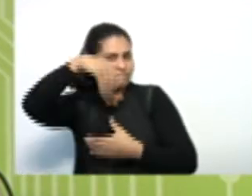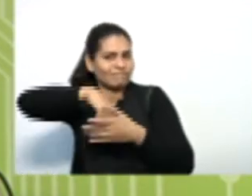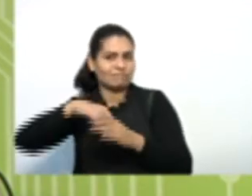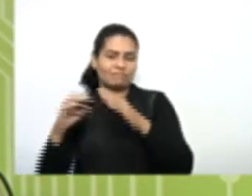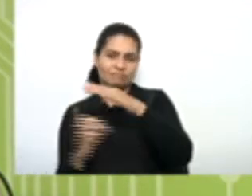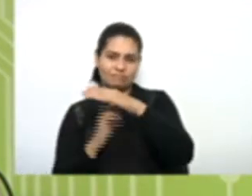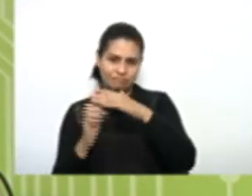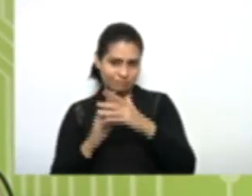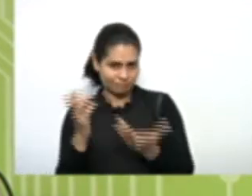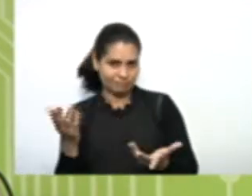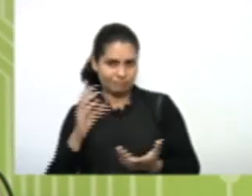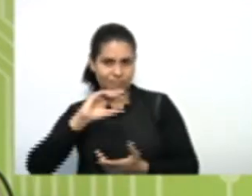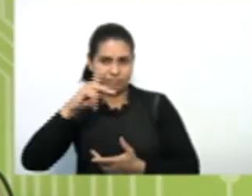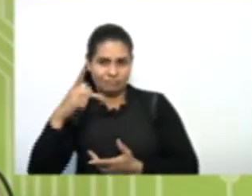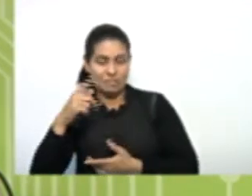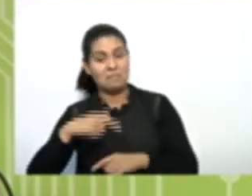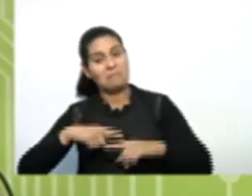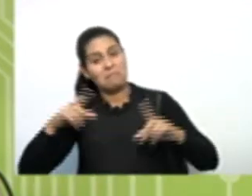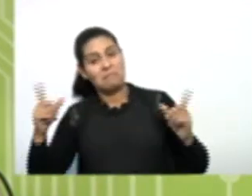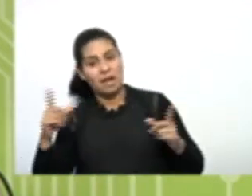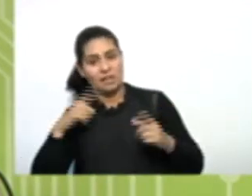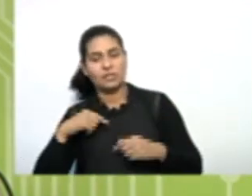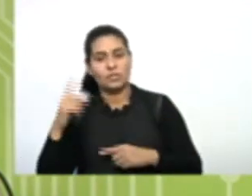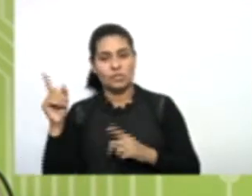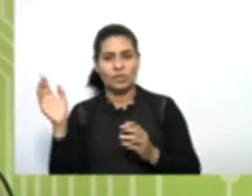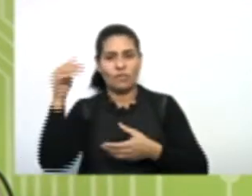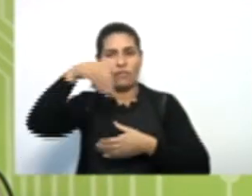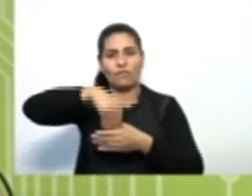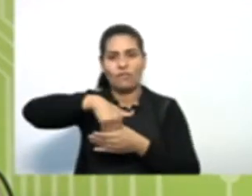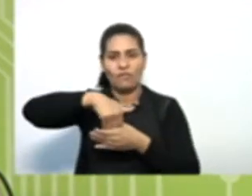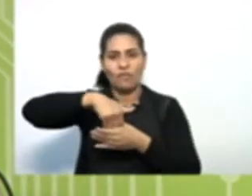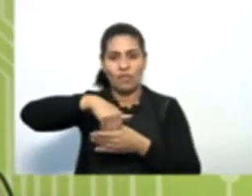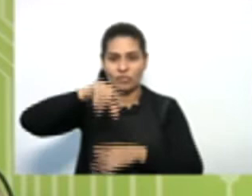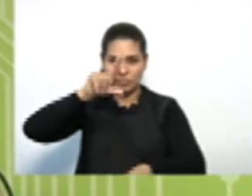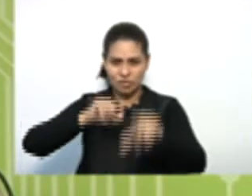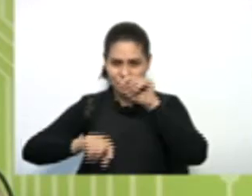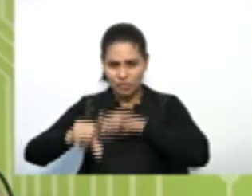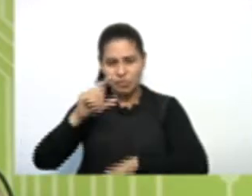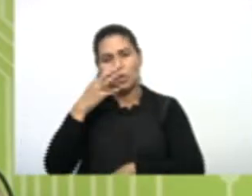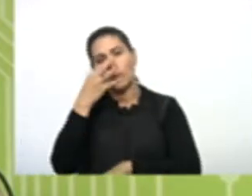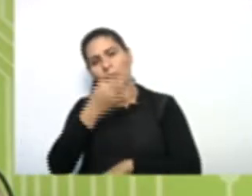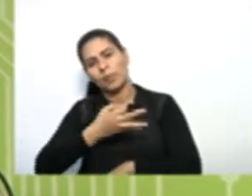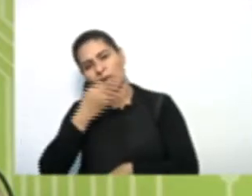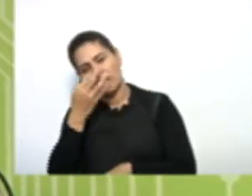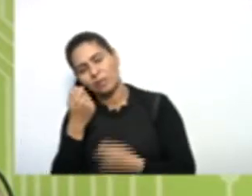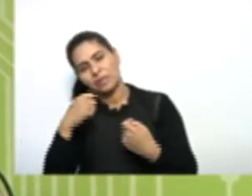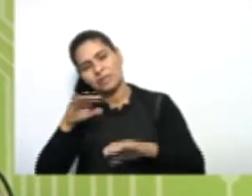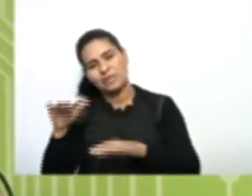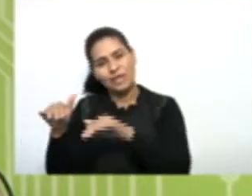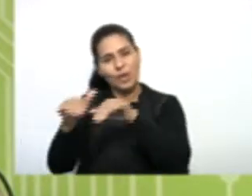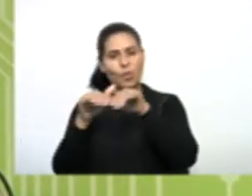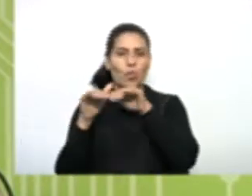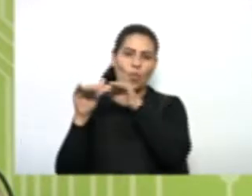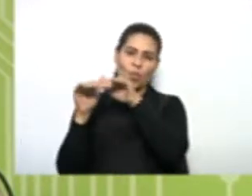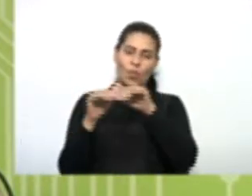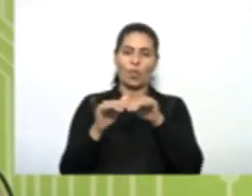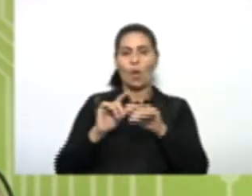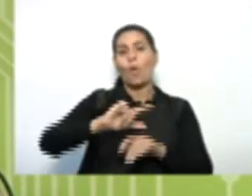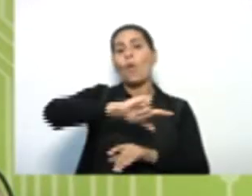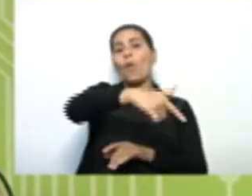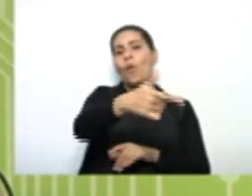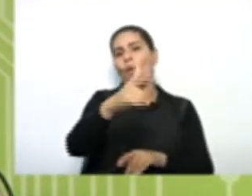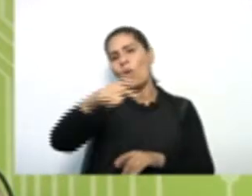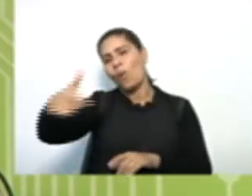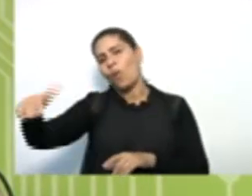cooperativa. No entanto, o seu voto na hora de tomada de decisão tem que ser o mesmo daquele